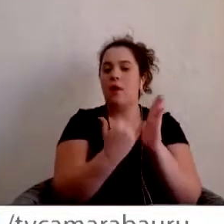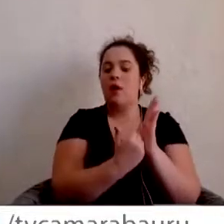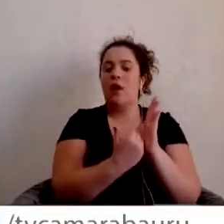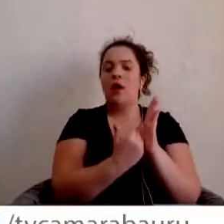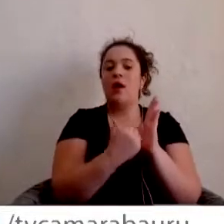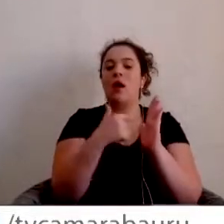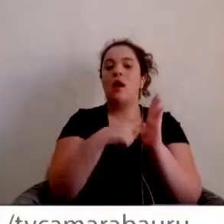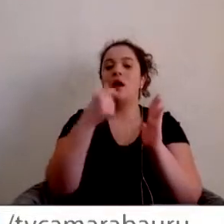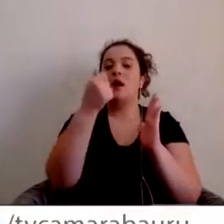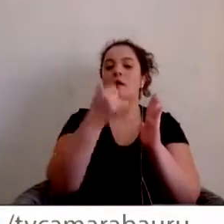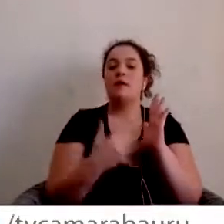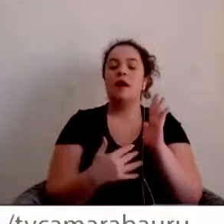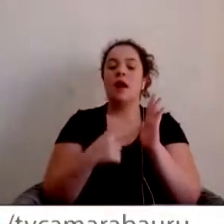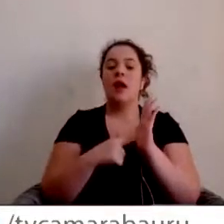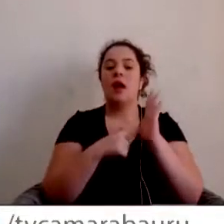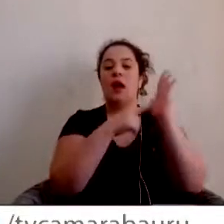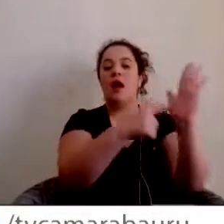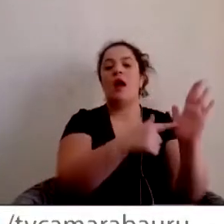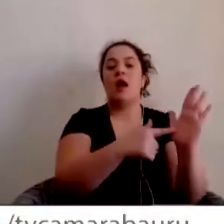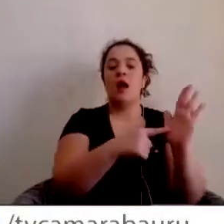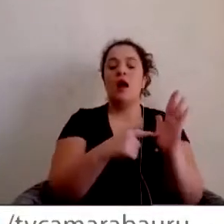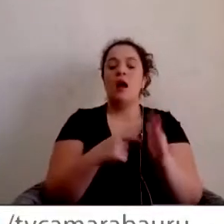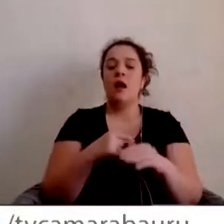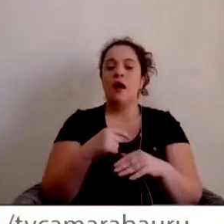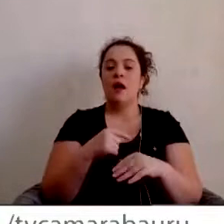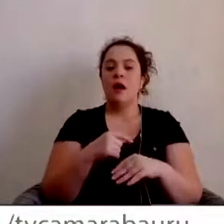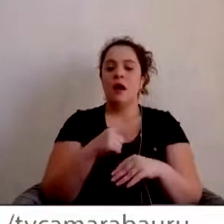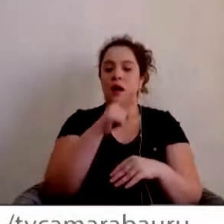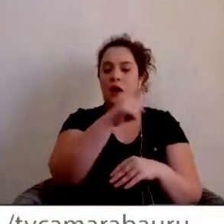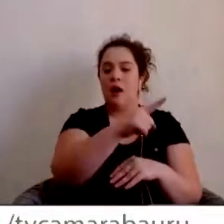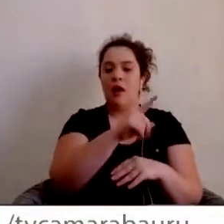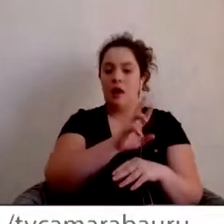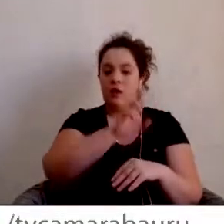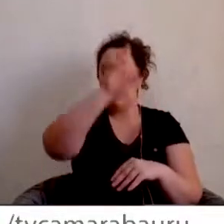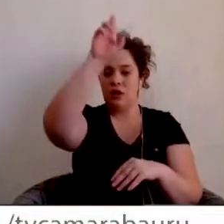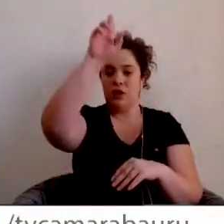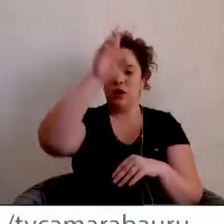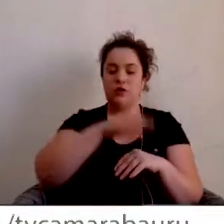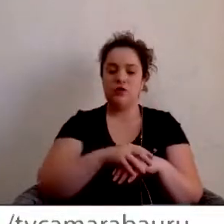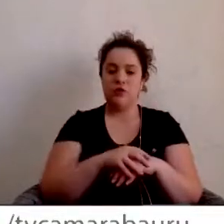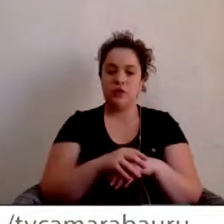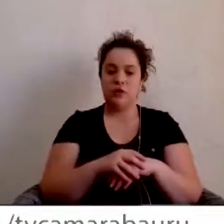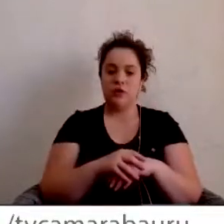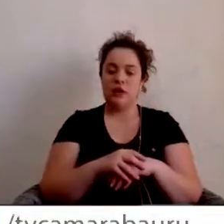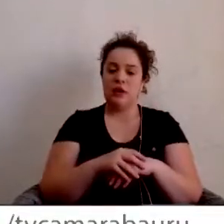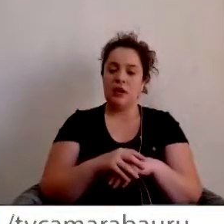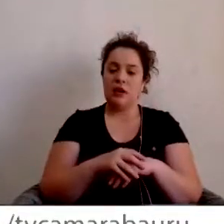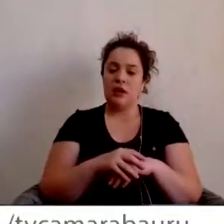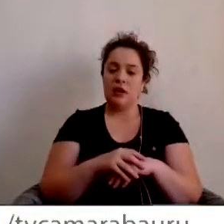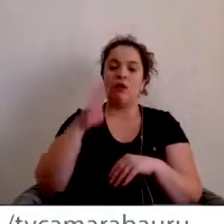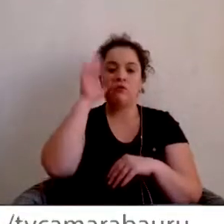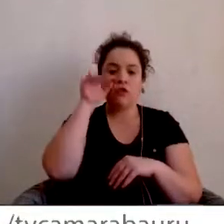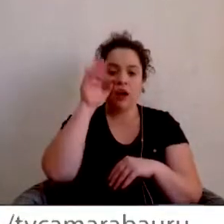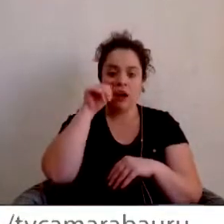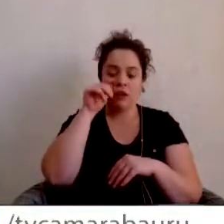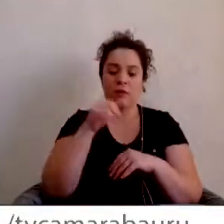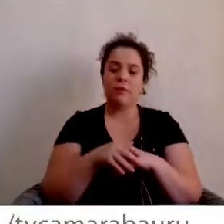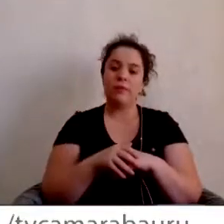autoridades. Ele desde o início do cuidado com os funcionários, né, fazer um follow-up para